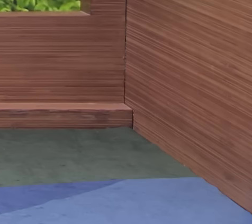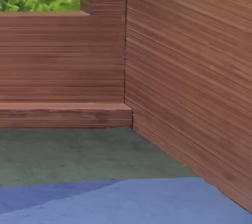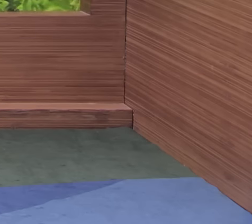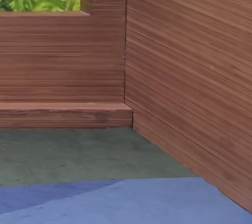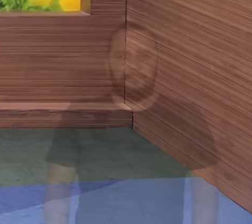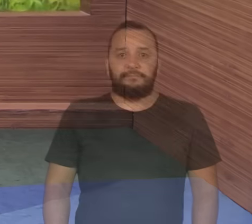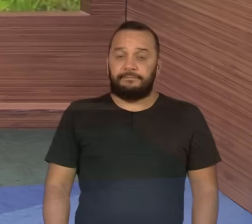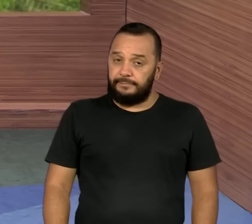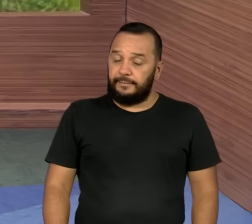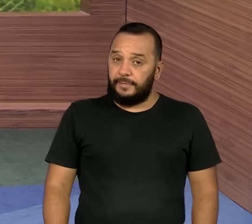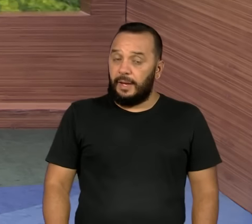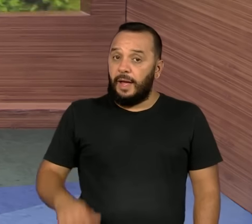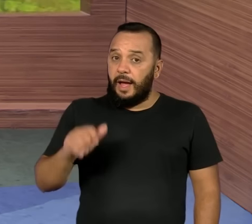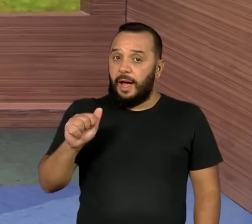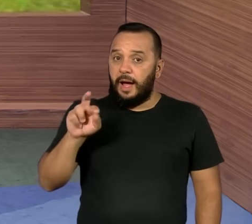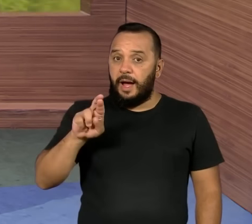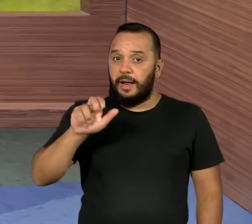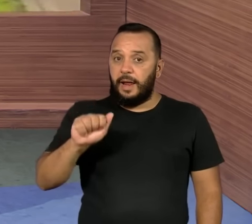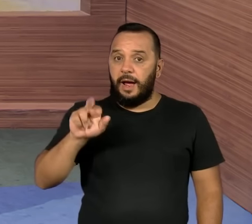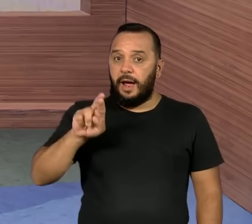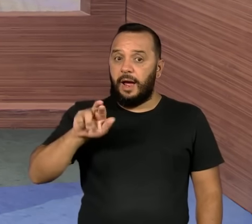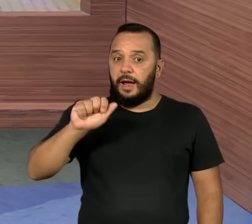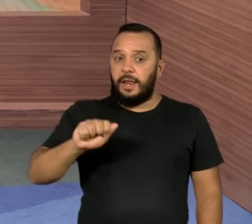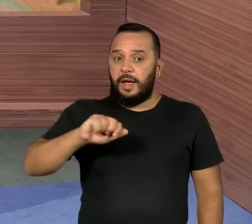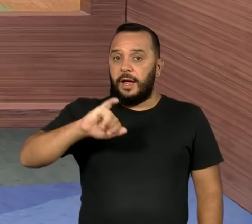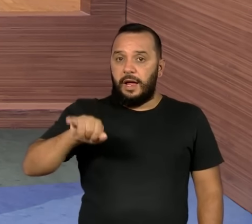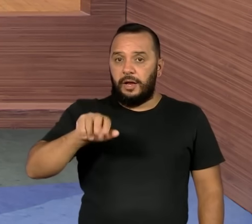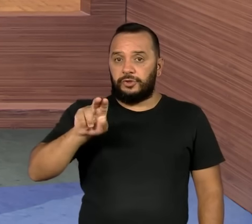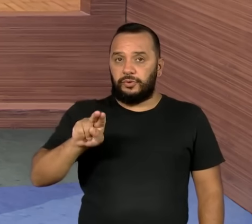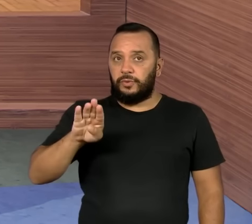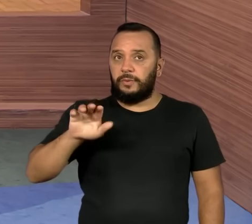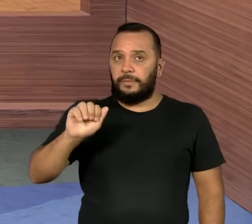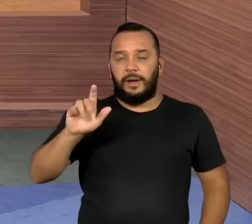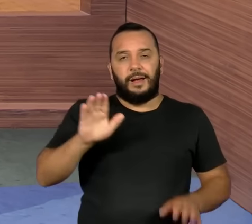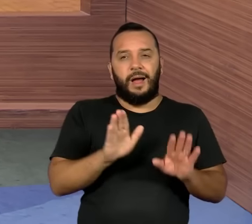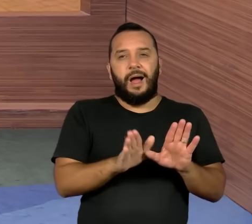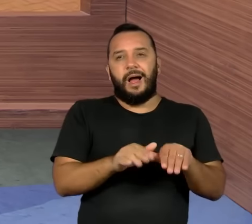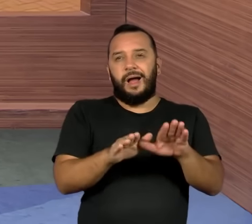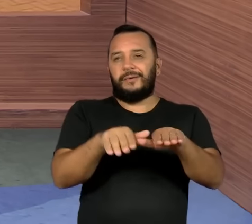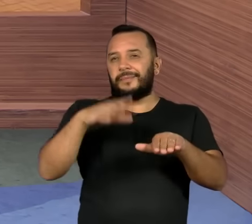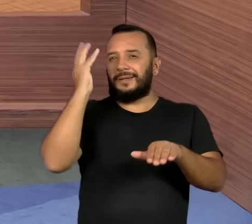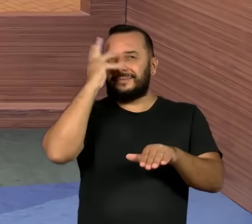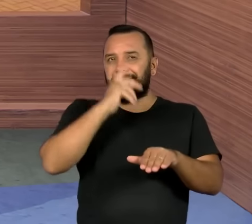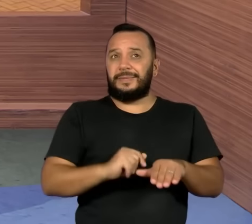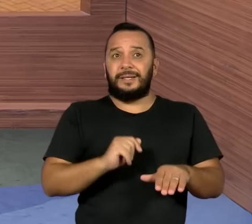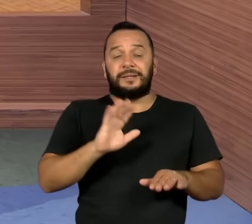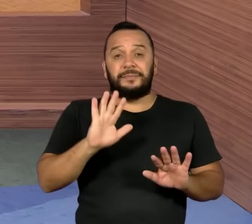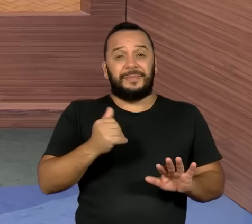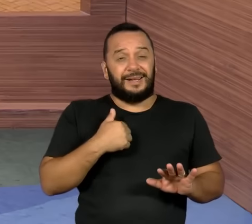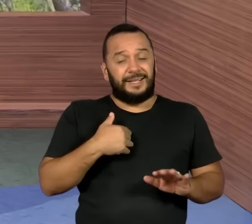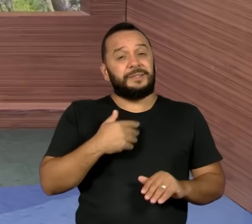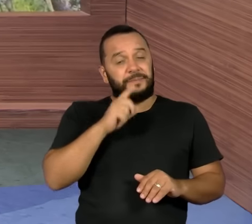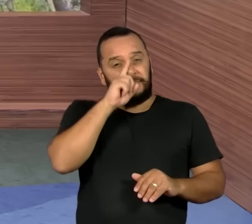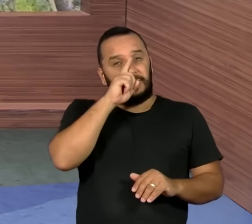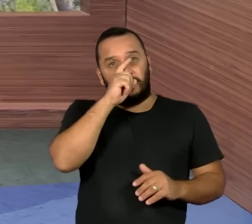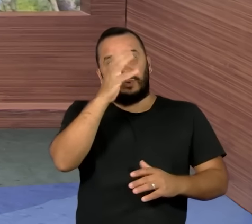A arara juba é uma das aves nativas mais belas e também uma das mais ameaçadas do Brasil.